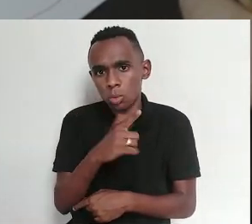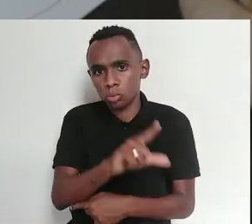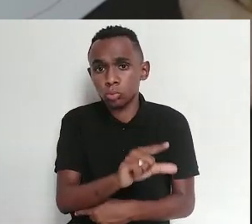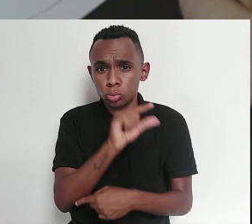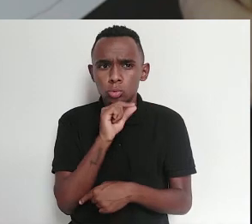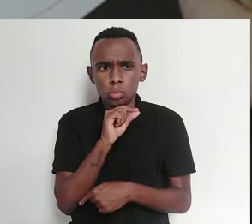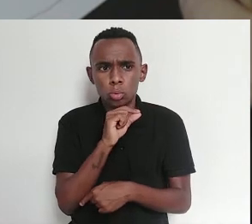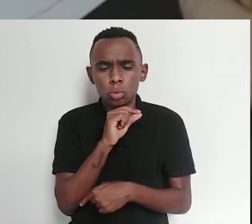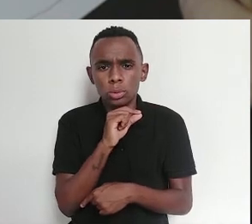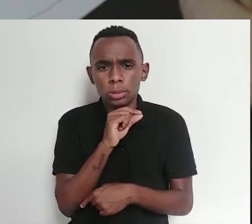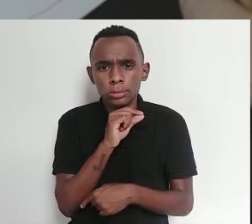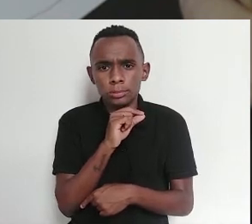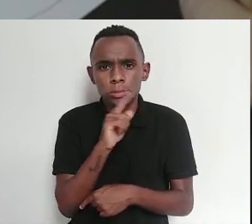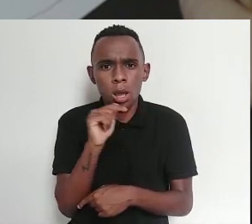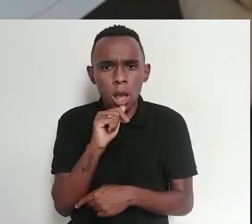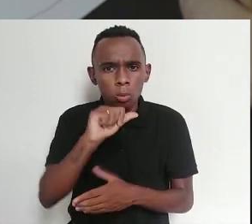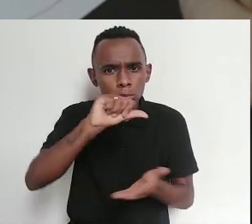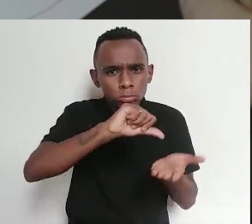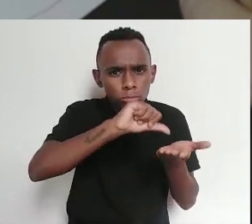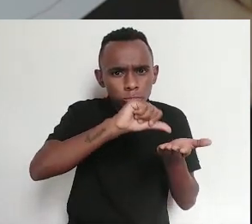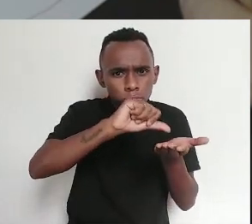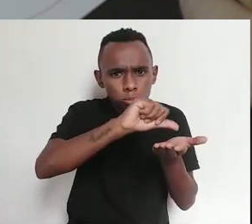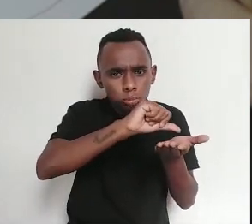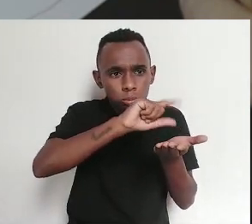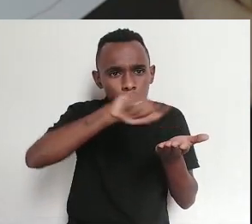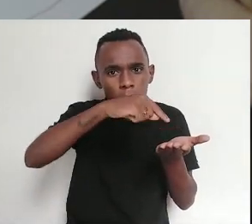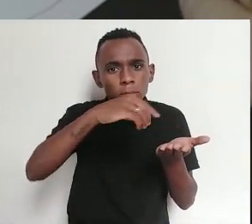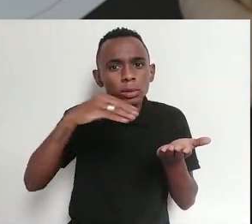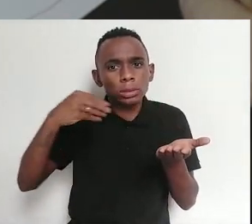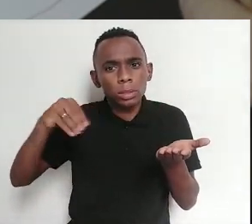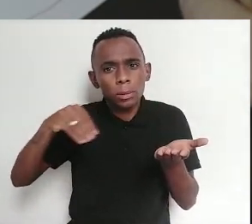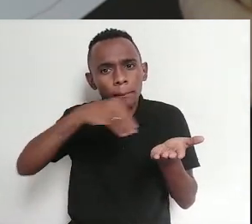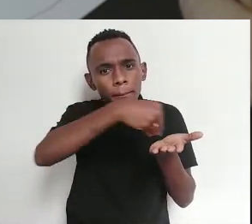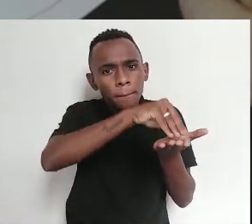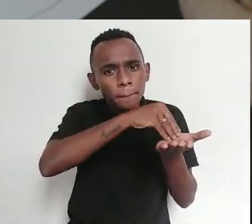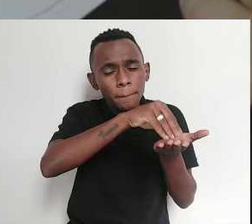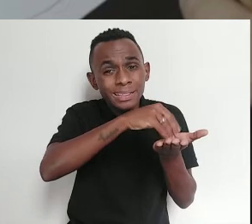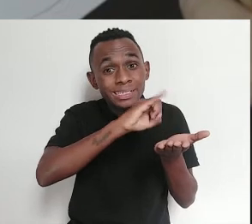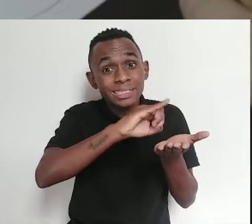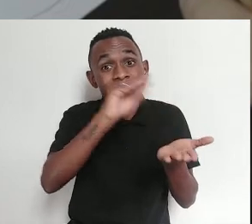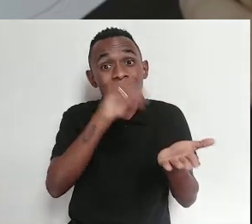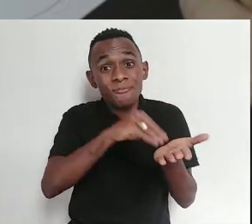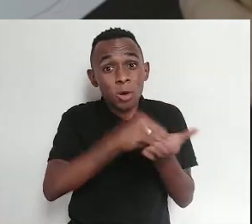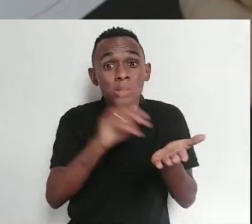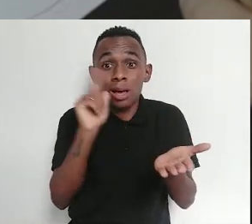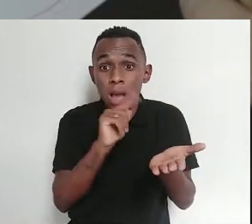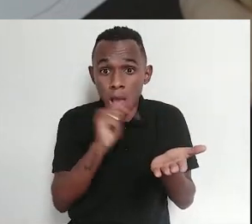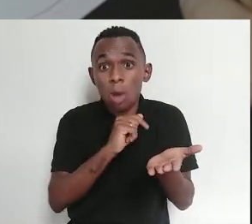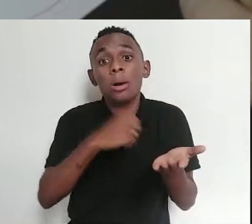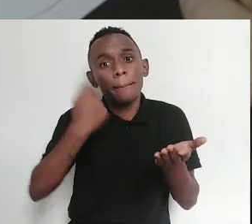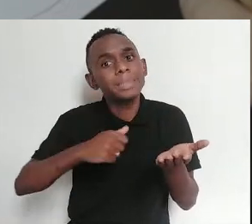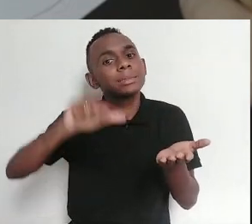uma piscininha aqui de água e aí a gente aplica. Quando falta água, tem que colocar mais, que ela